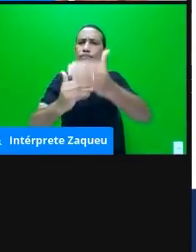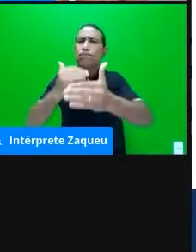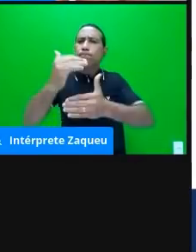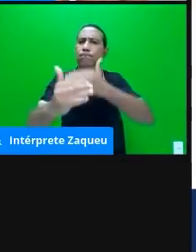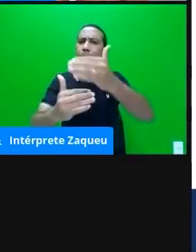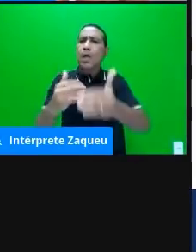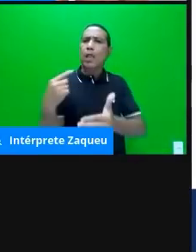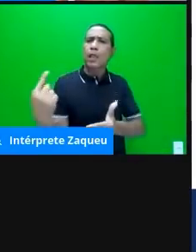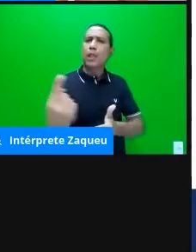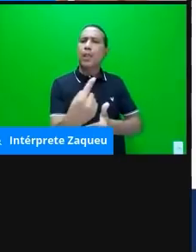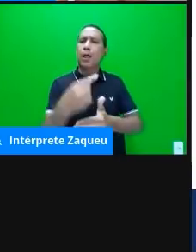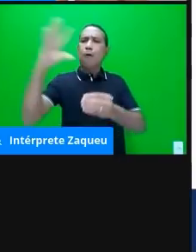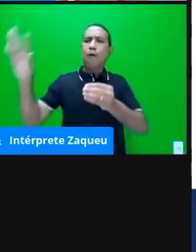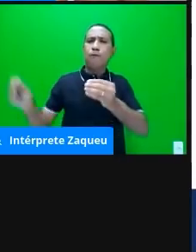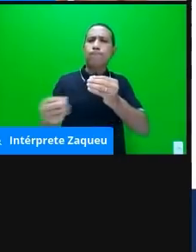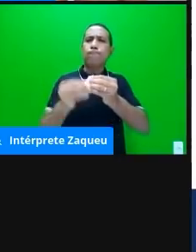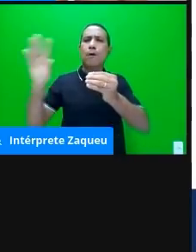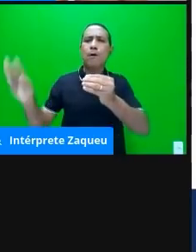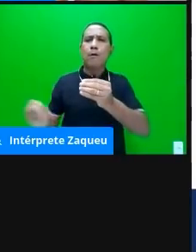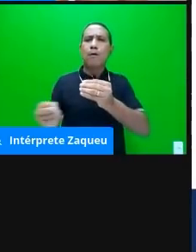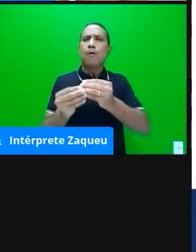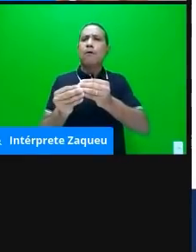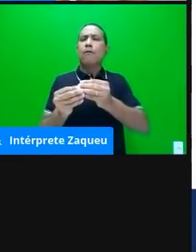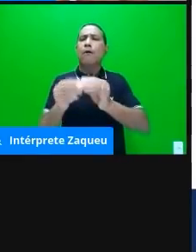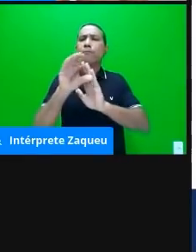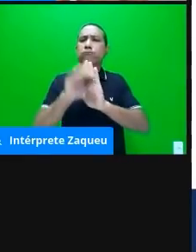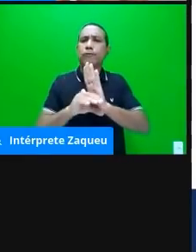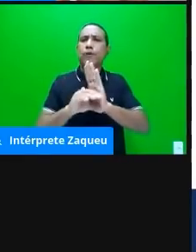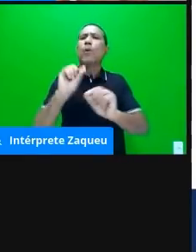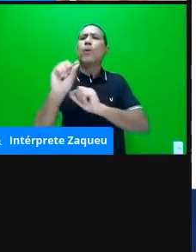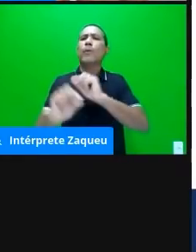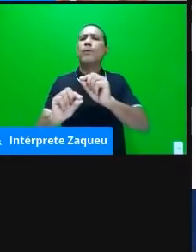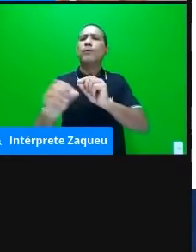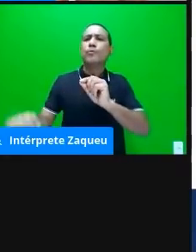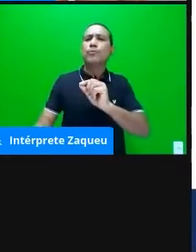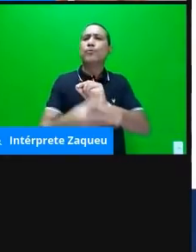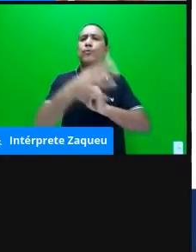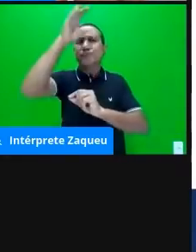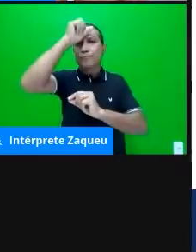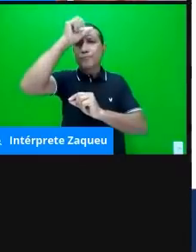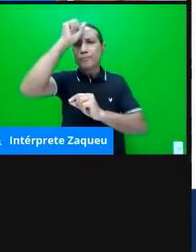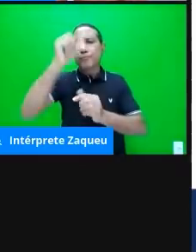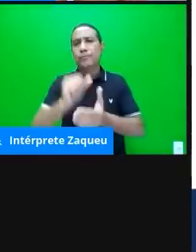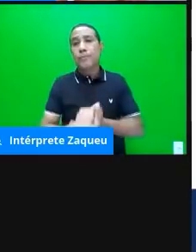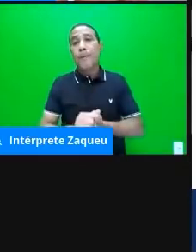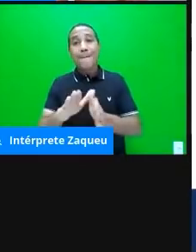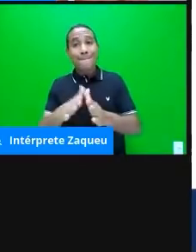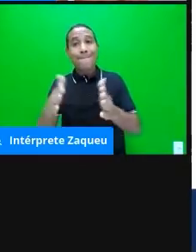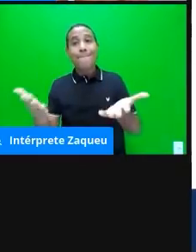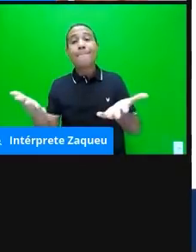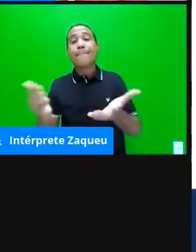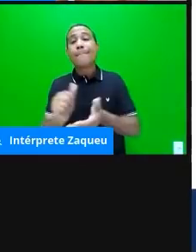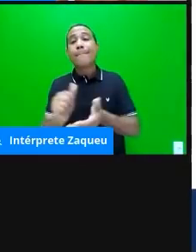vamos incorporando ao nosso currículo novas abordagens. Porém, ainda não